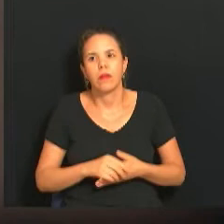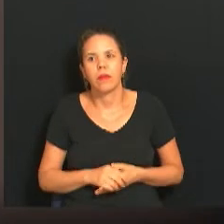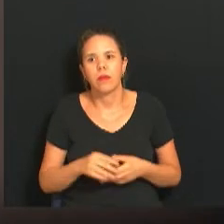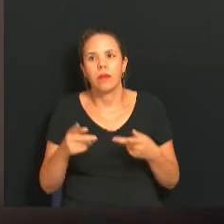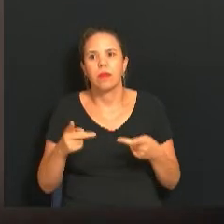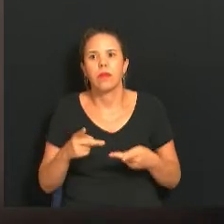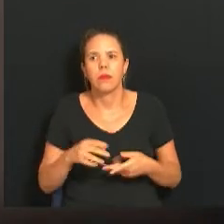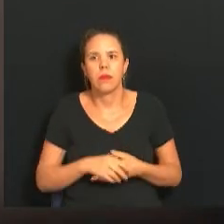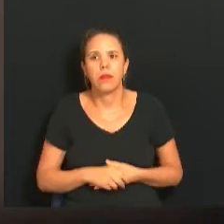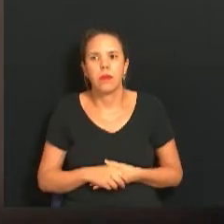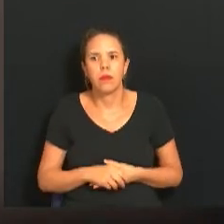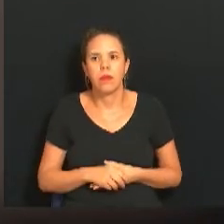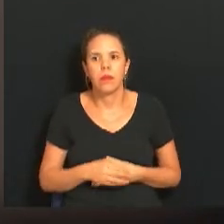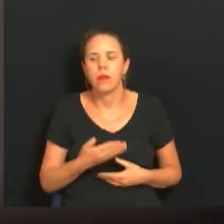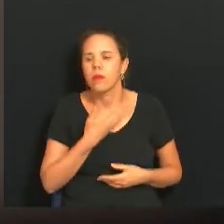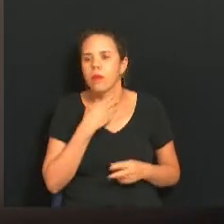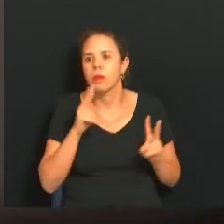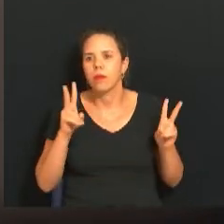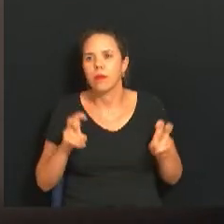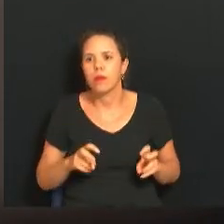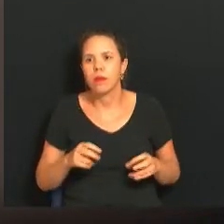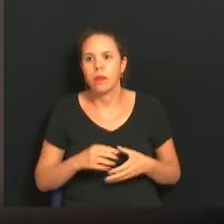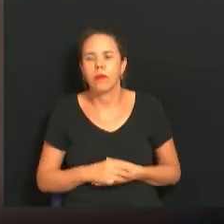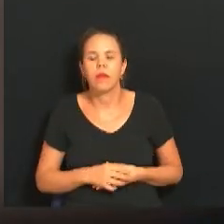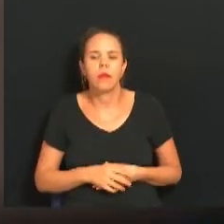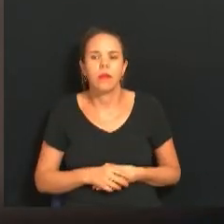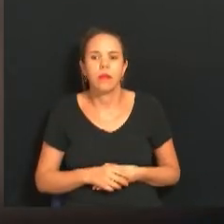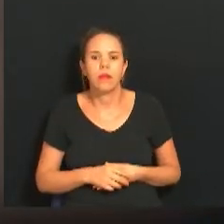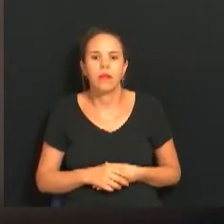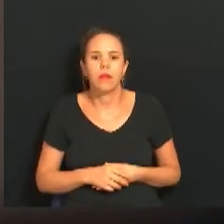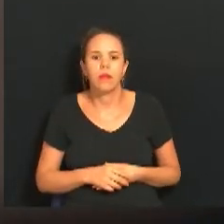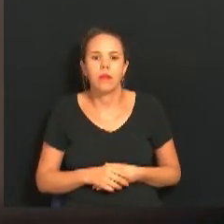chamarmos para esse debate, por mais